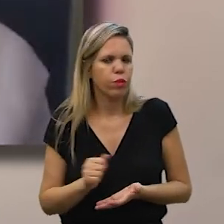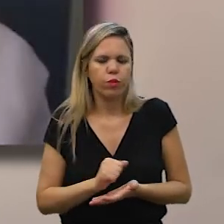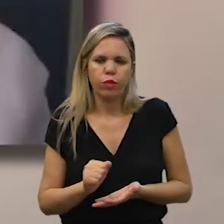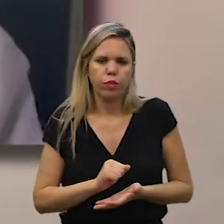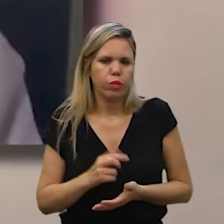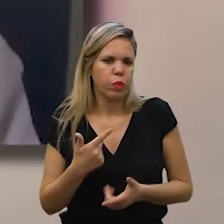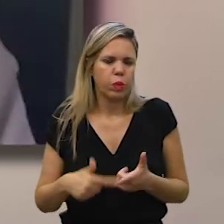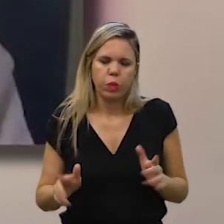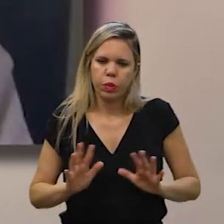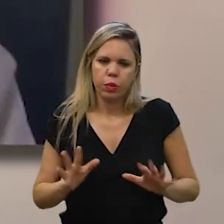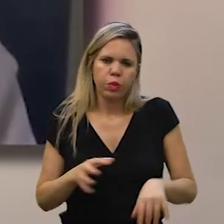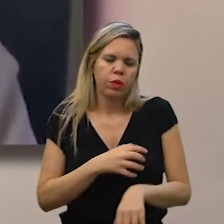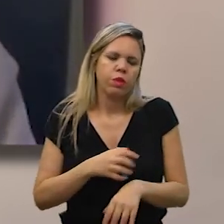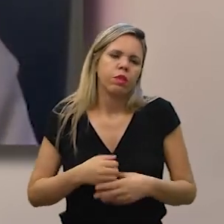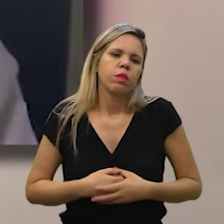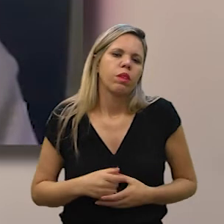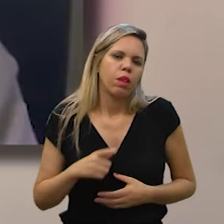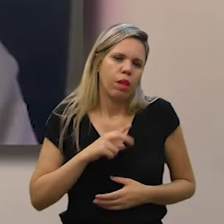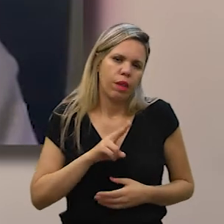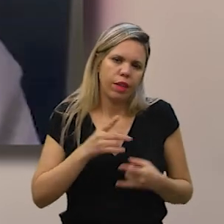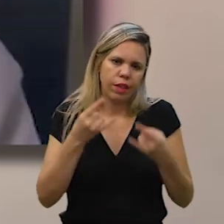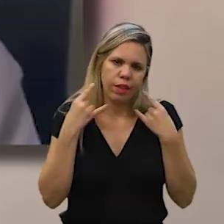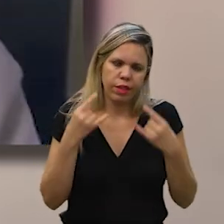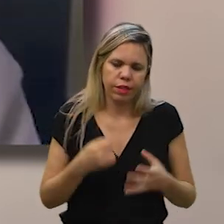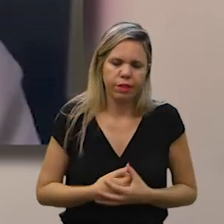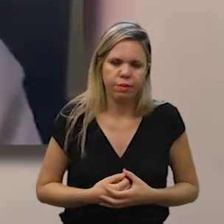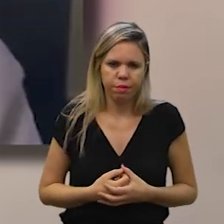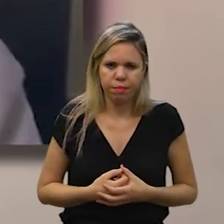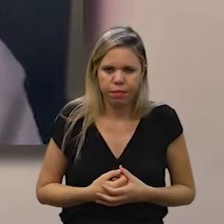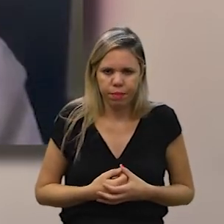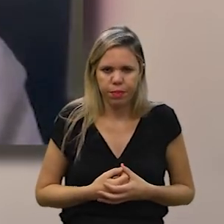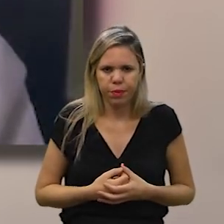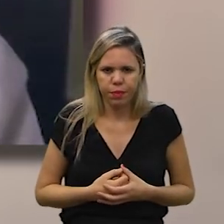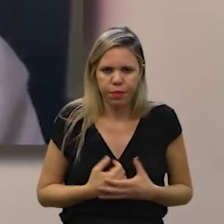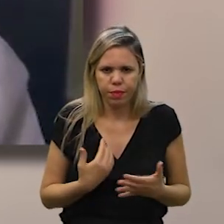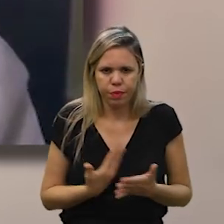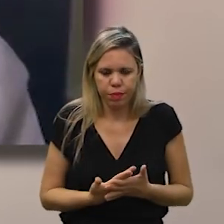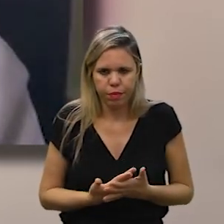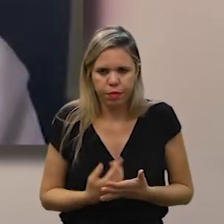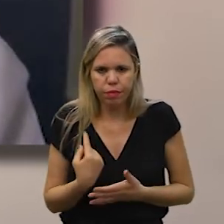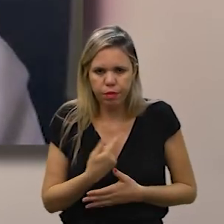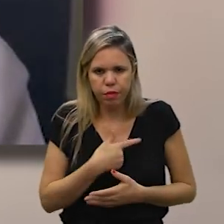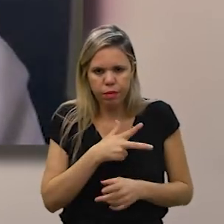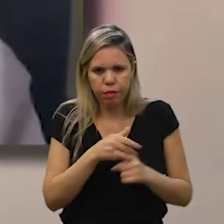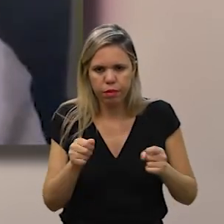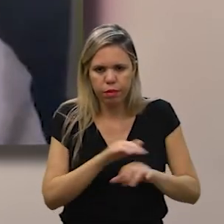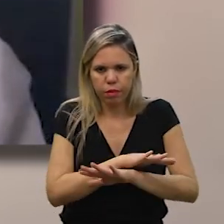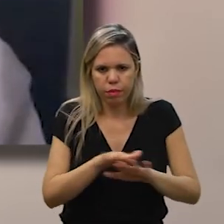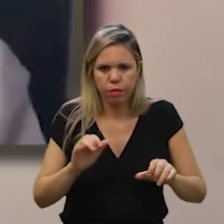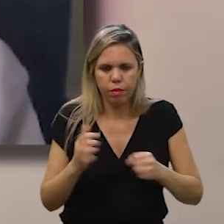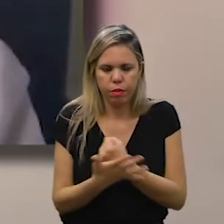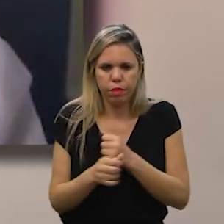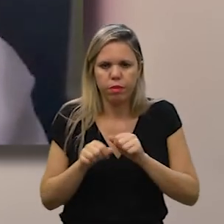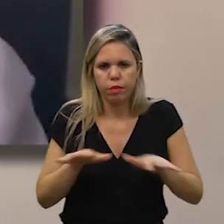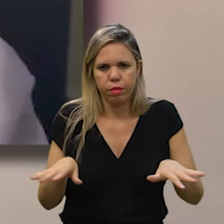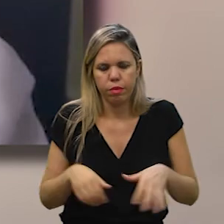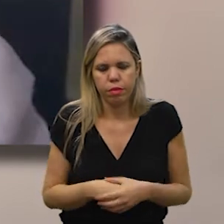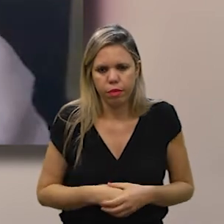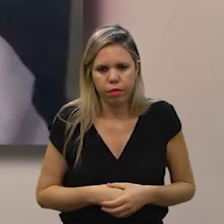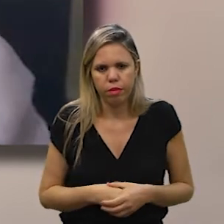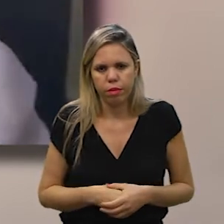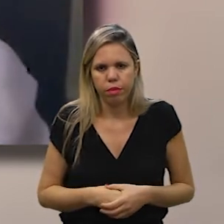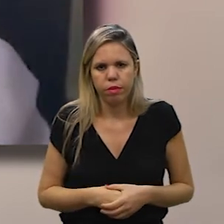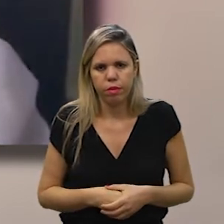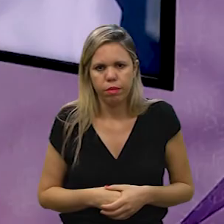líquido, ela não vai ter alergia. Mas tem que usar máscara e até a gente acabar com essa pandemia que